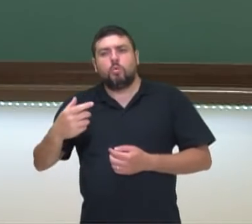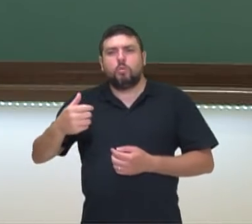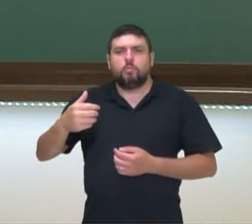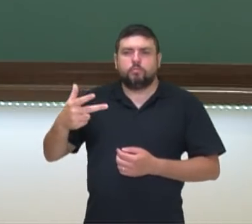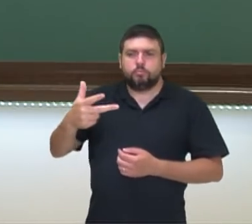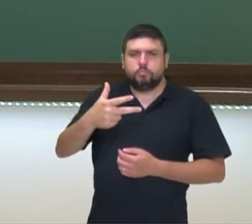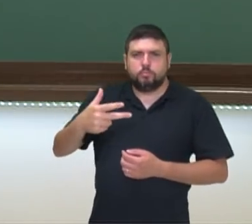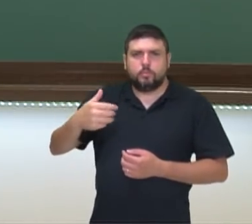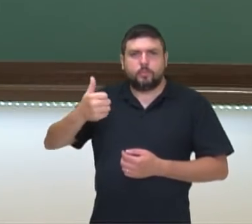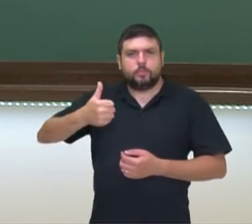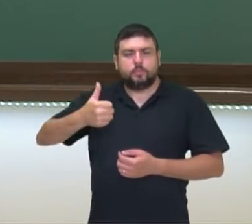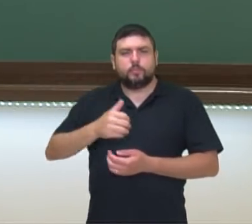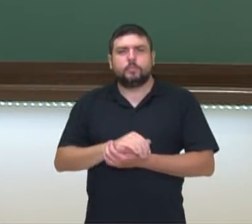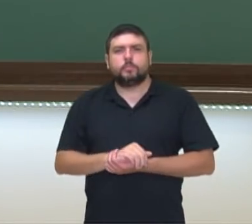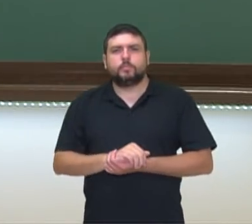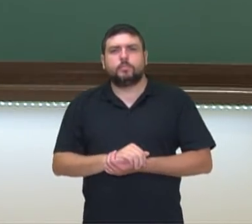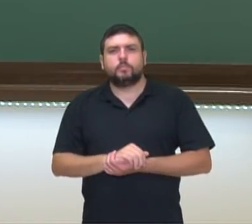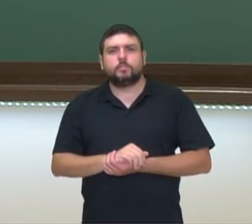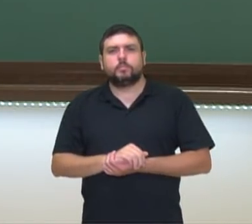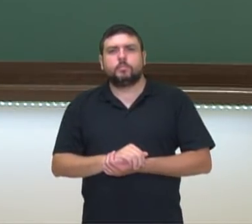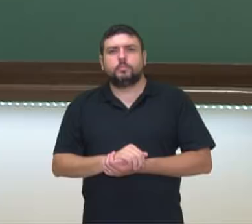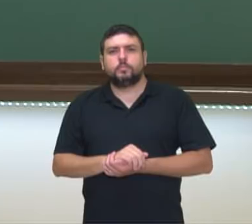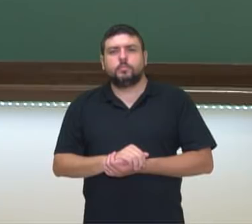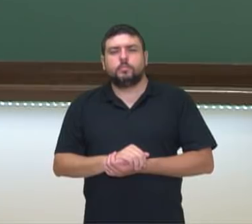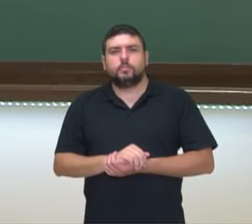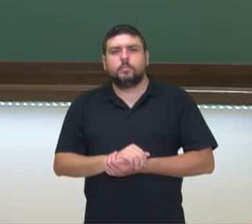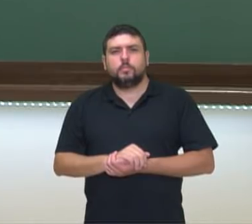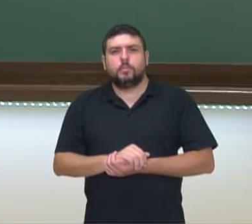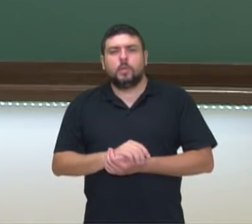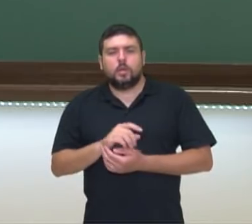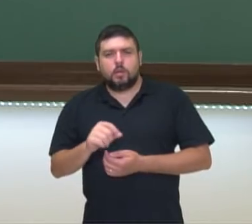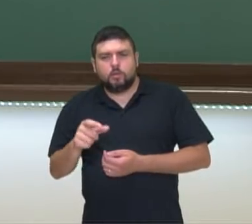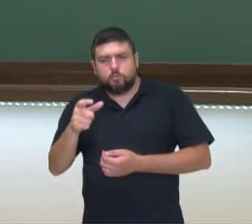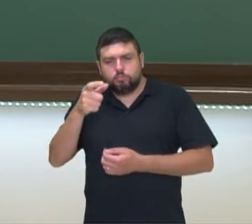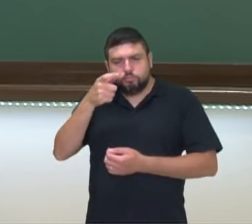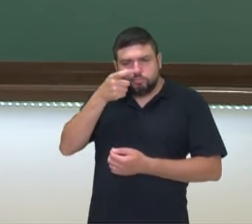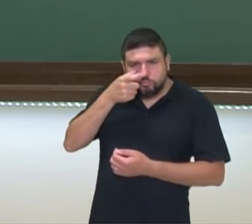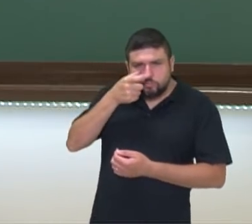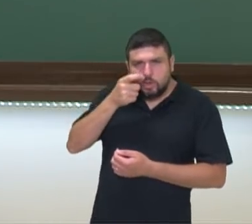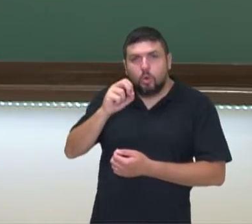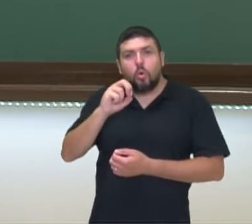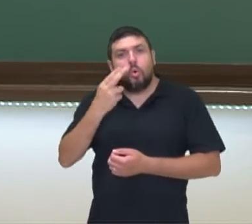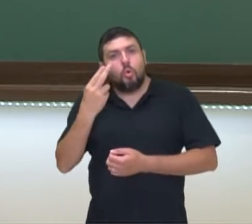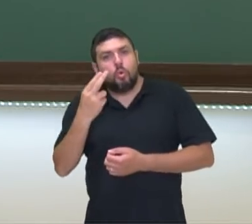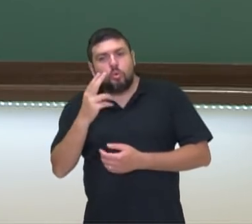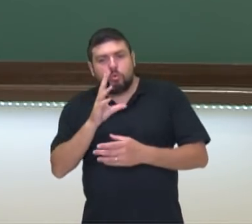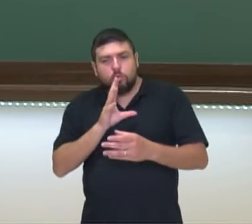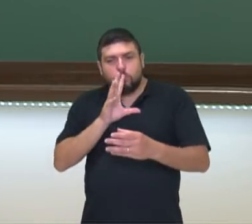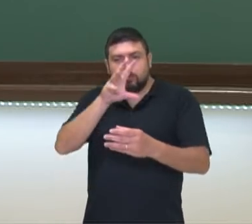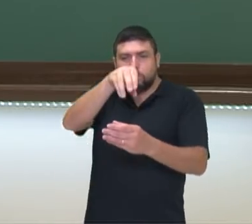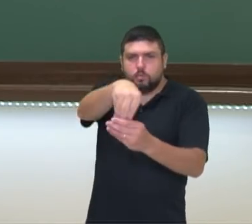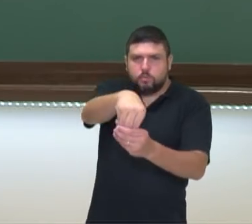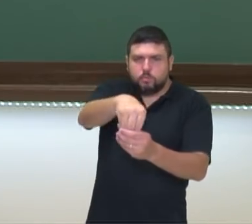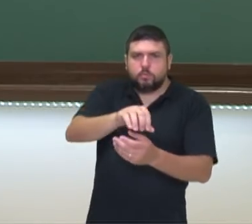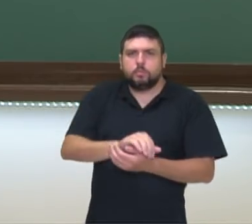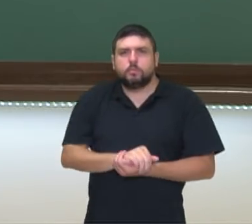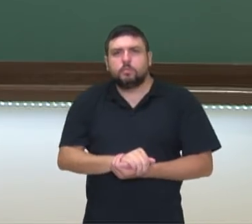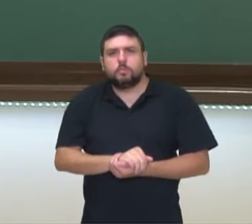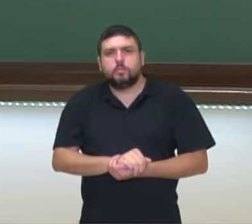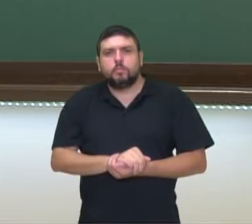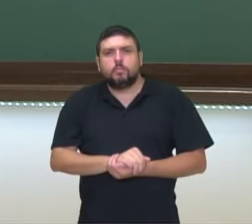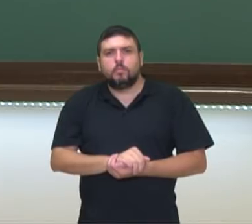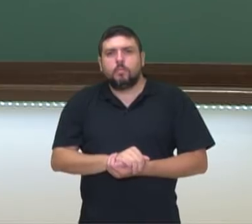eles, você já deve ter ouvido também narrador que é observador e personagem. É o que temos aqui. O narrador em terceira